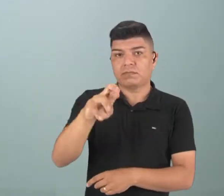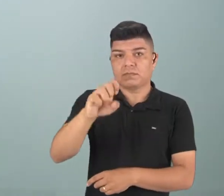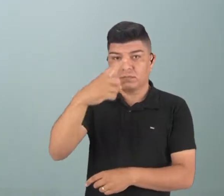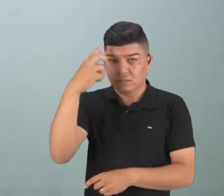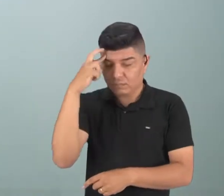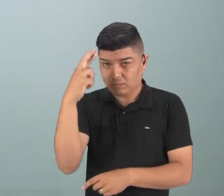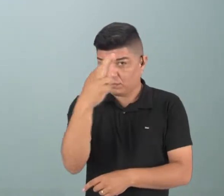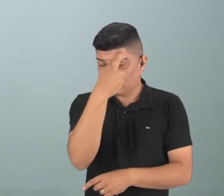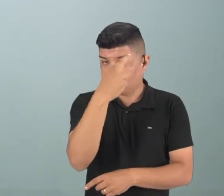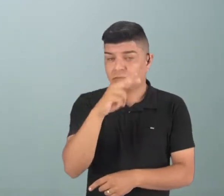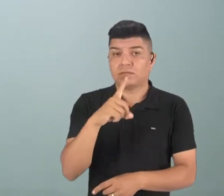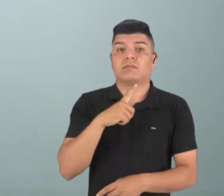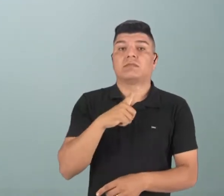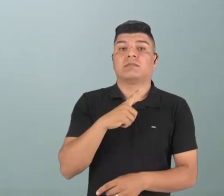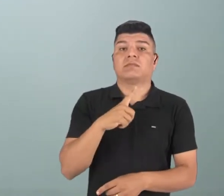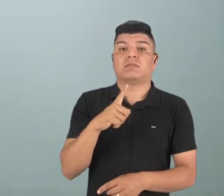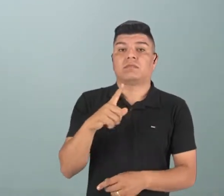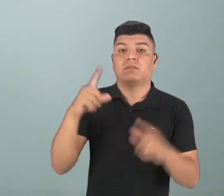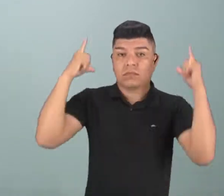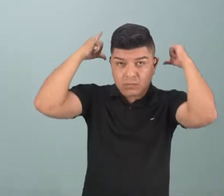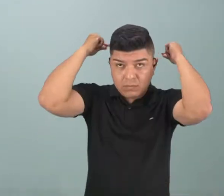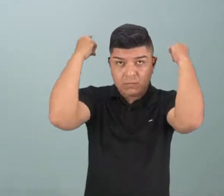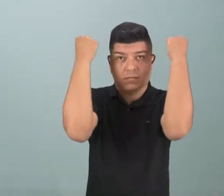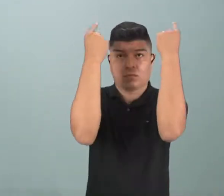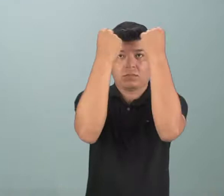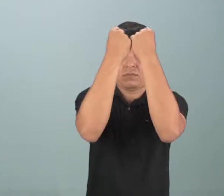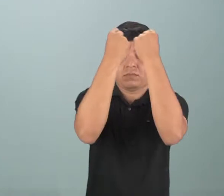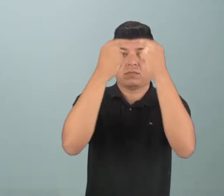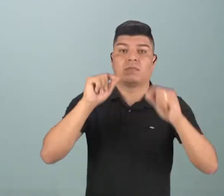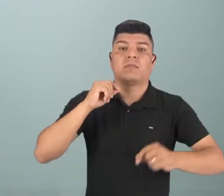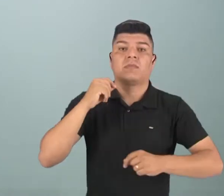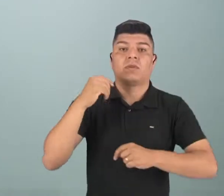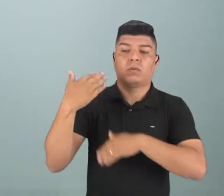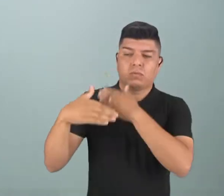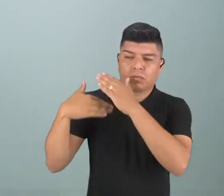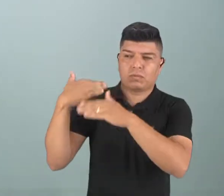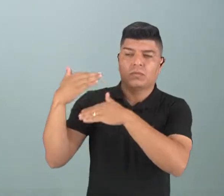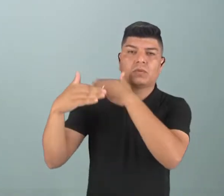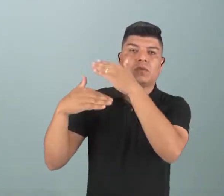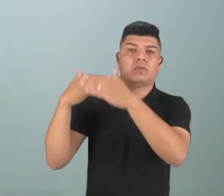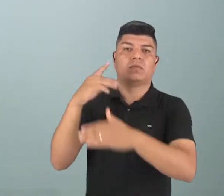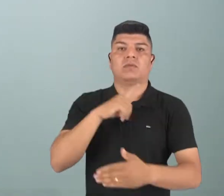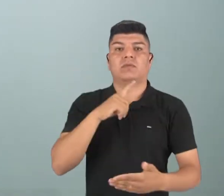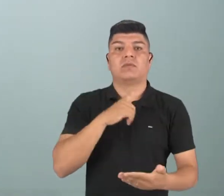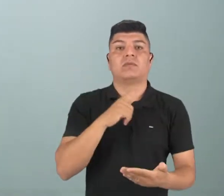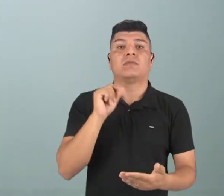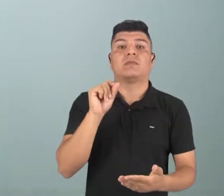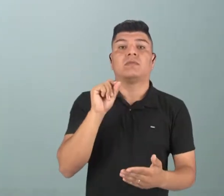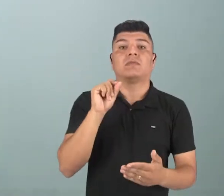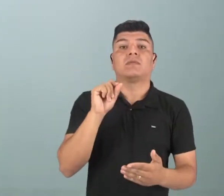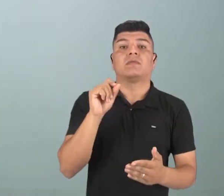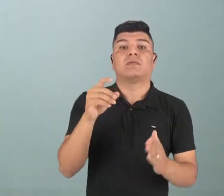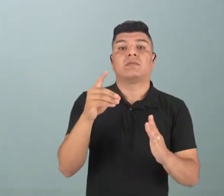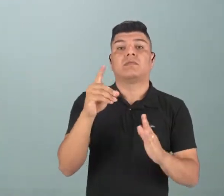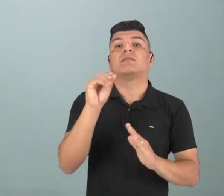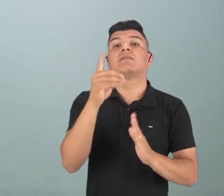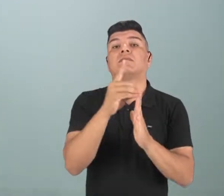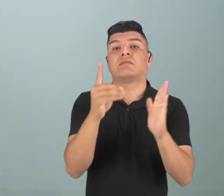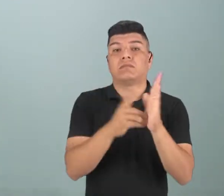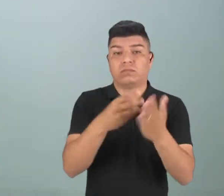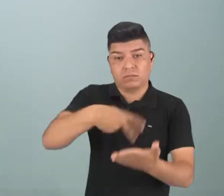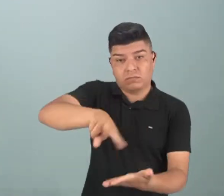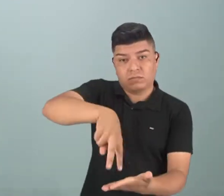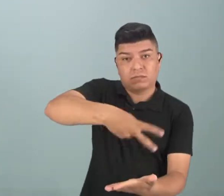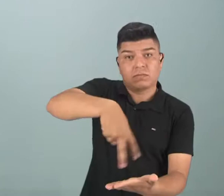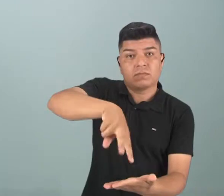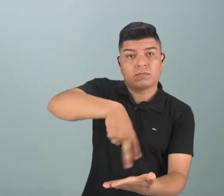que eu tinha entre os gregos. E as coisas foram evoluindo e eu tenho alguns tratados sobre dança. E esses